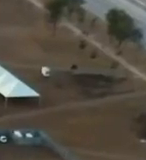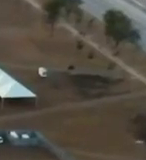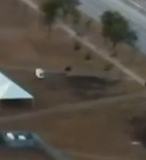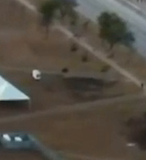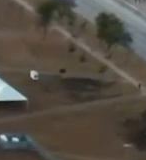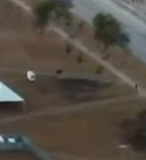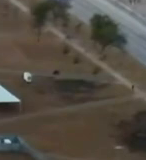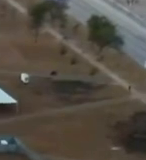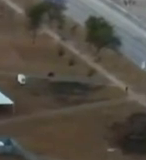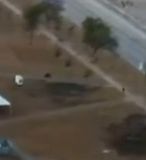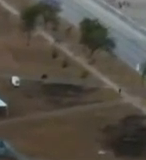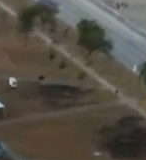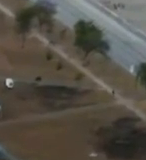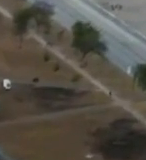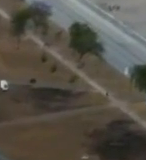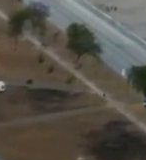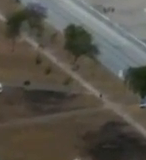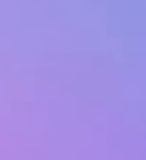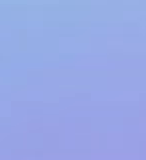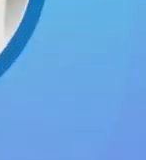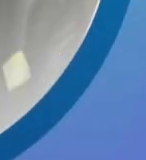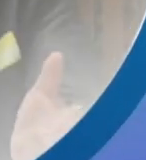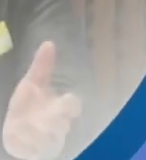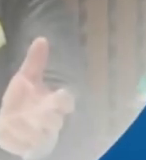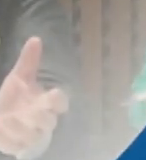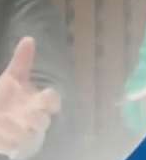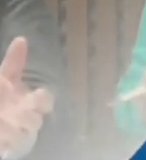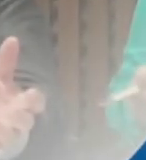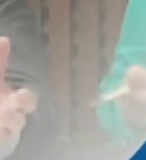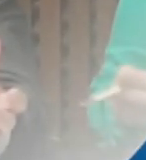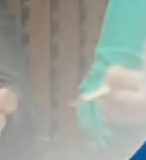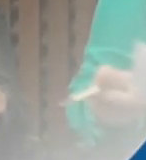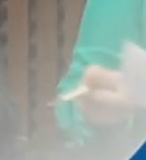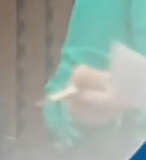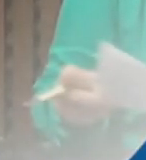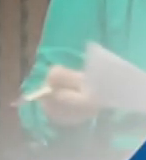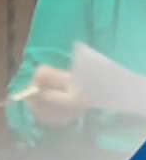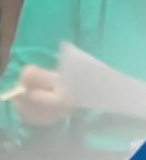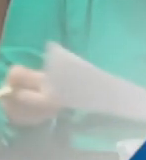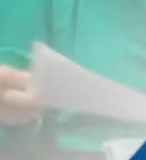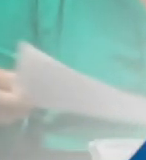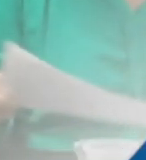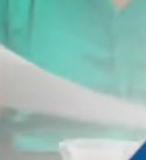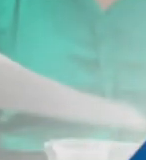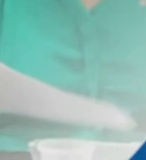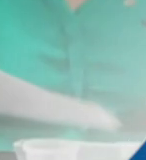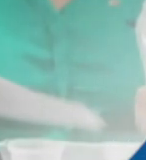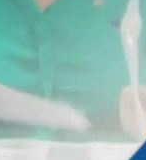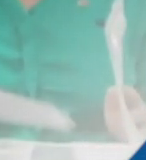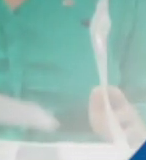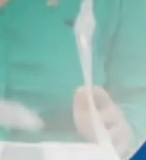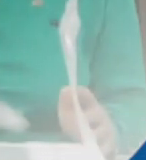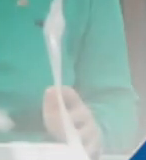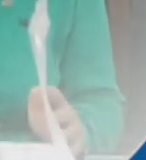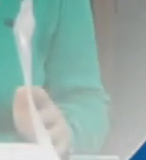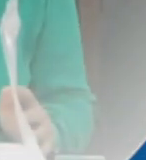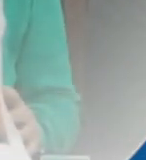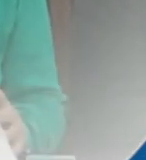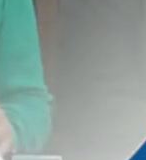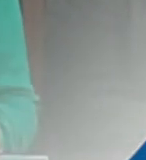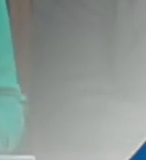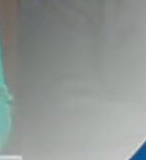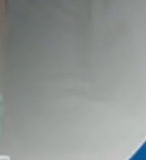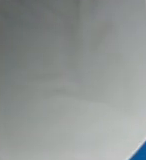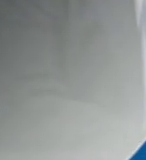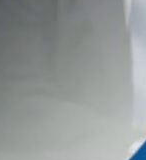Federal, a FEUESC promoveu nos últimos 25 anos ações de destaque na busca por recursos e melhores condições de atendimento